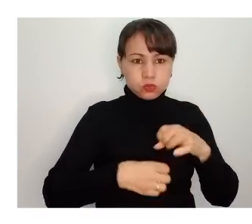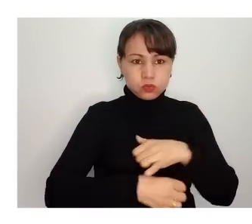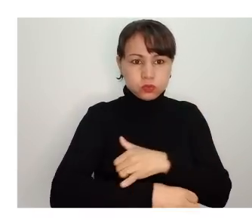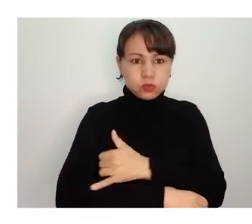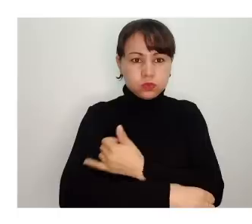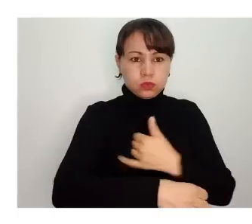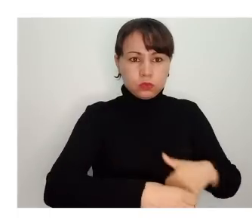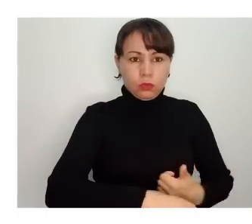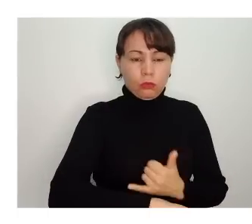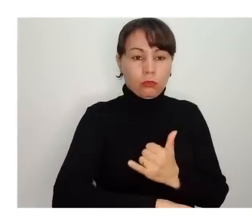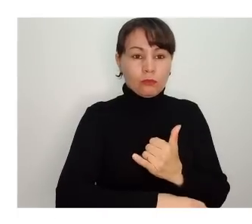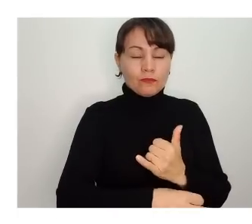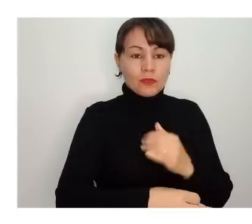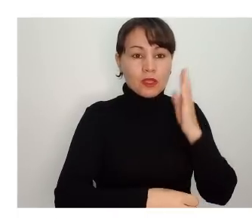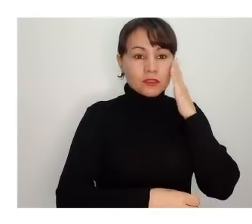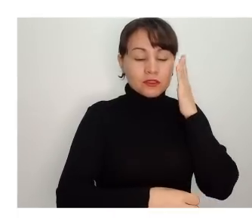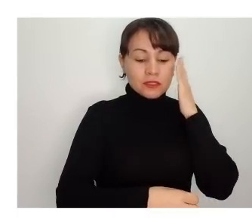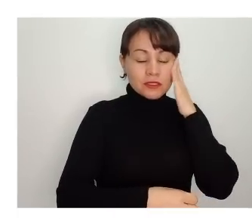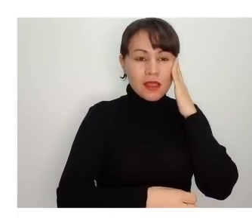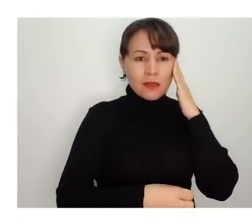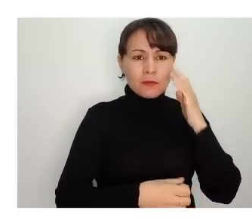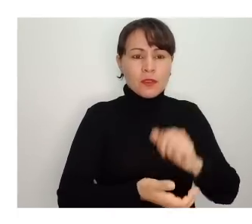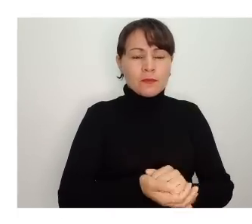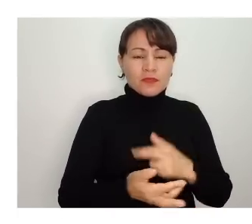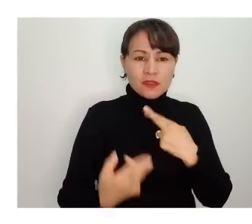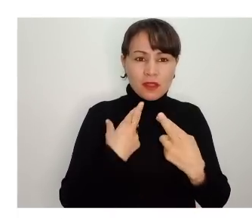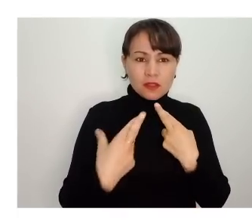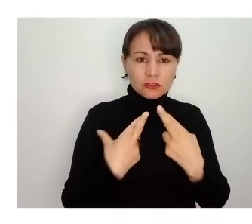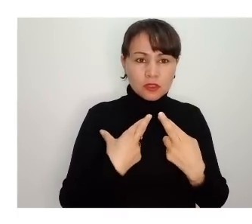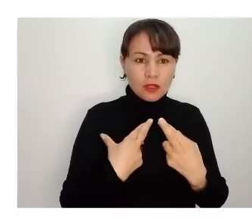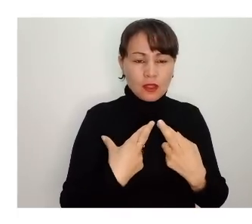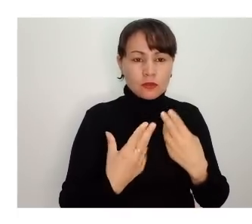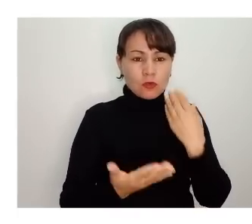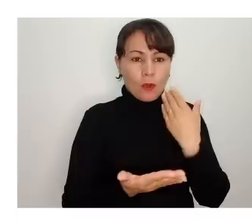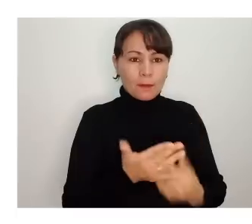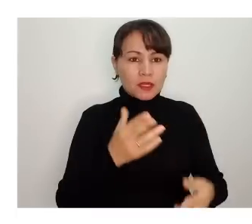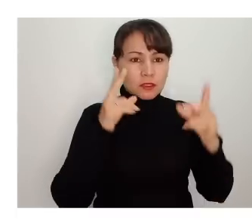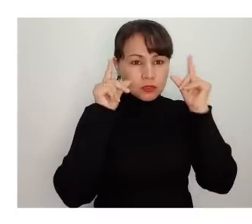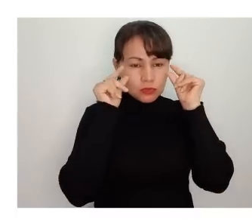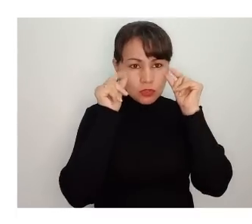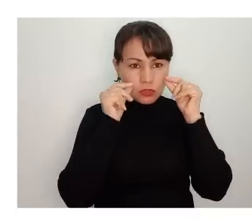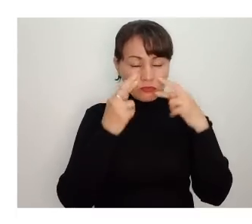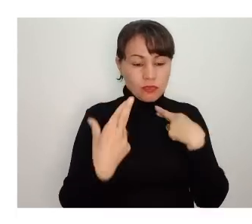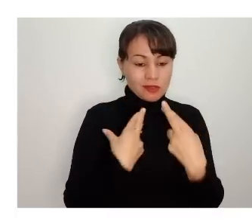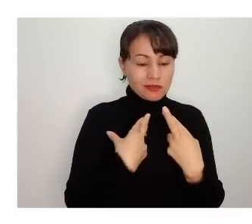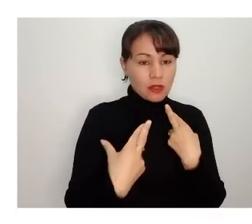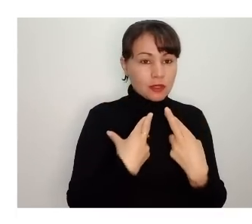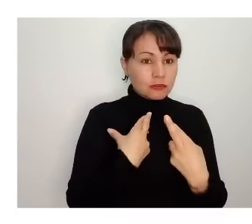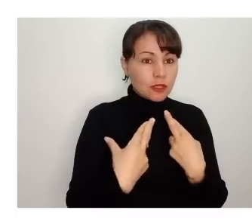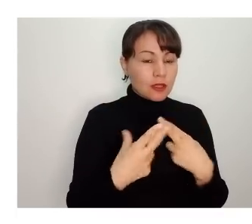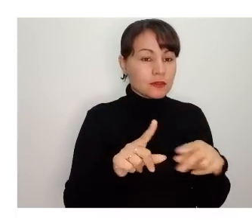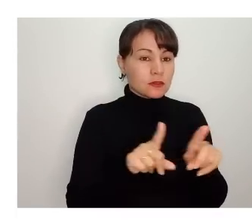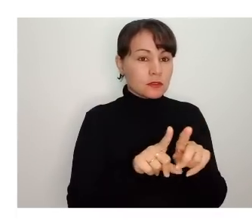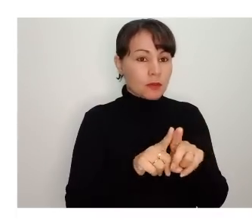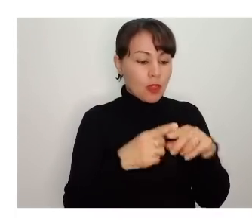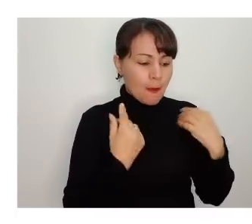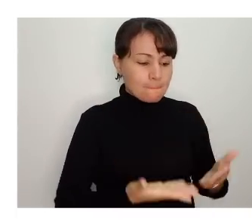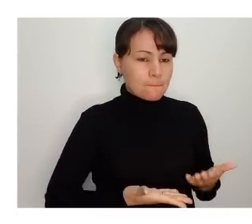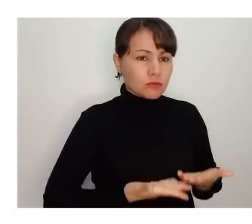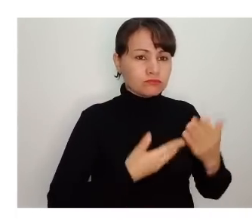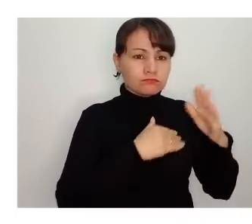citocinas inflamatórias. Essas citocinas inflamatórias, elas estão relacionadas